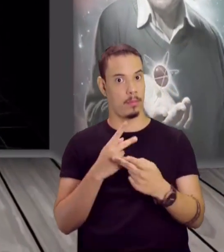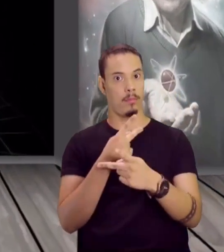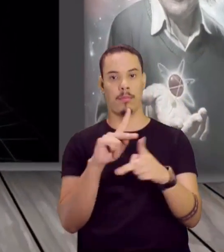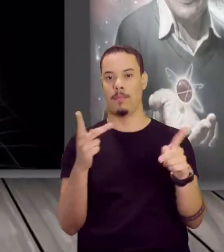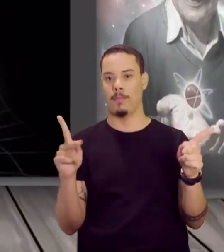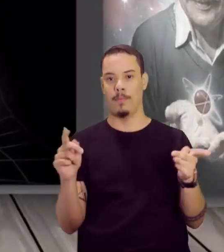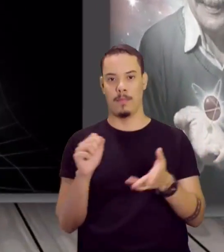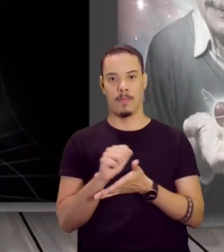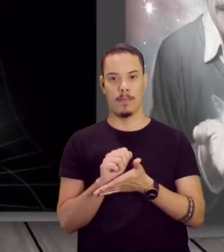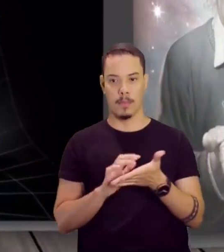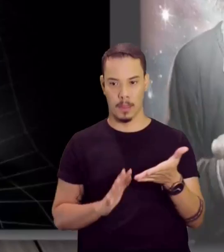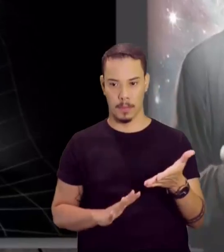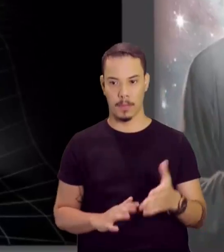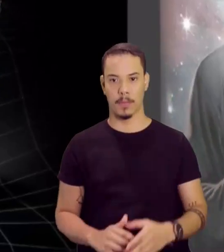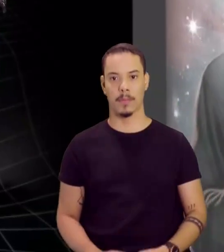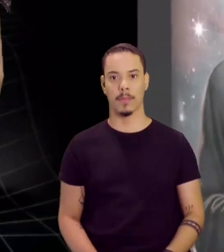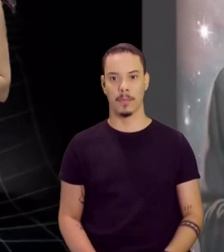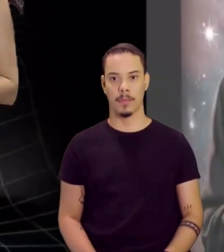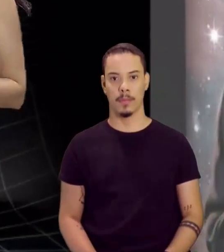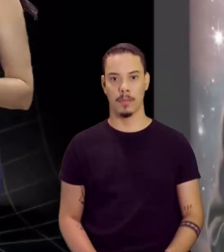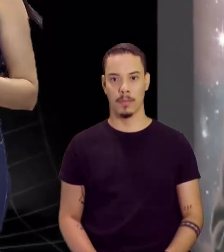de vocês.